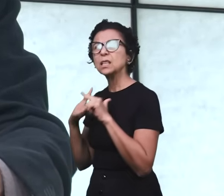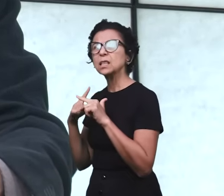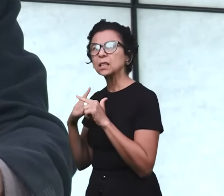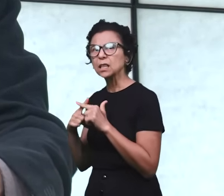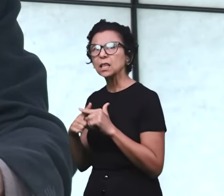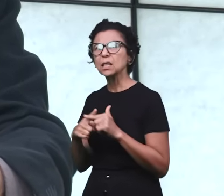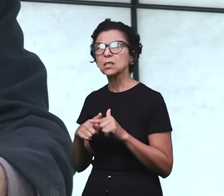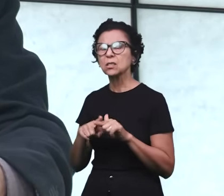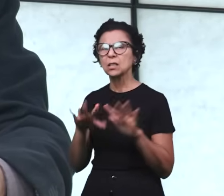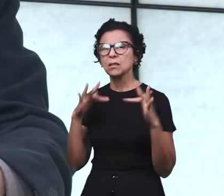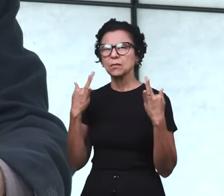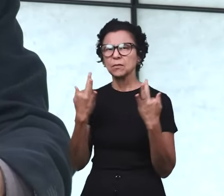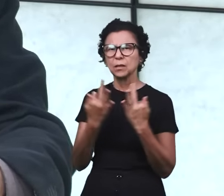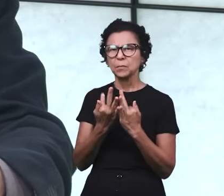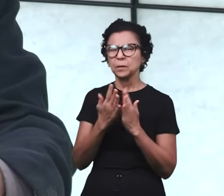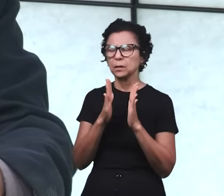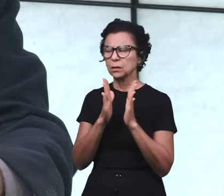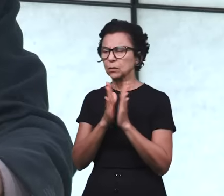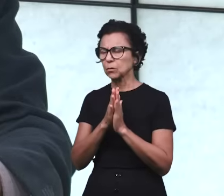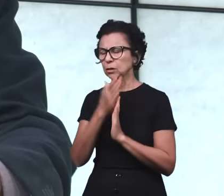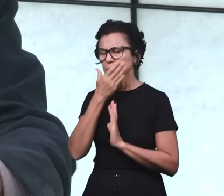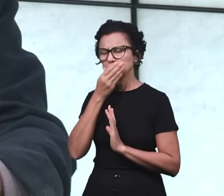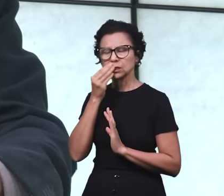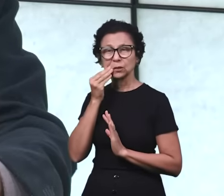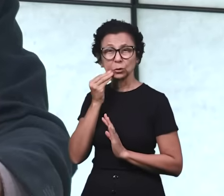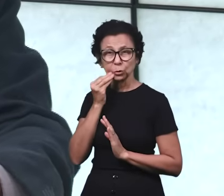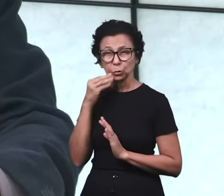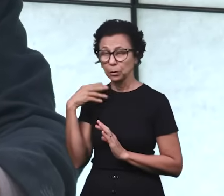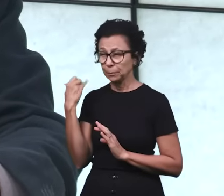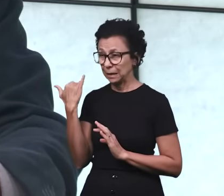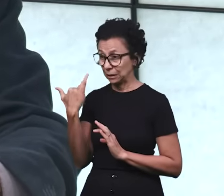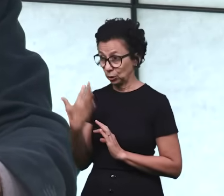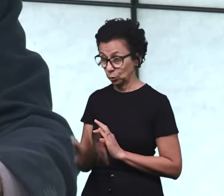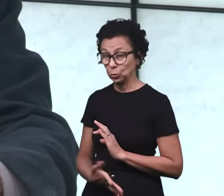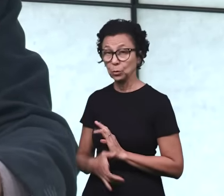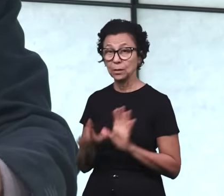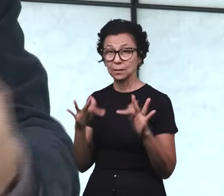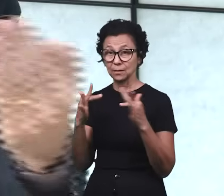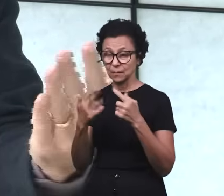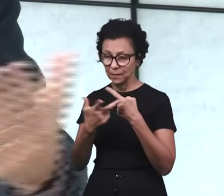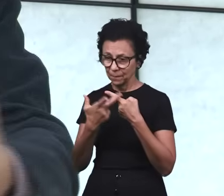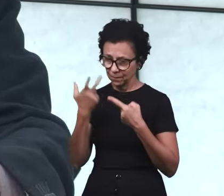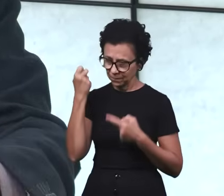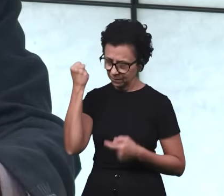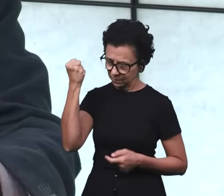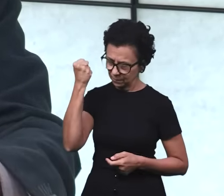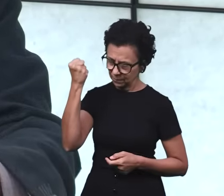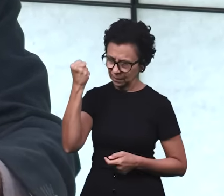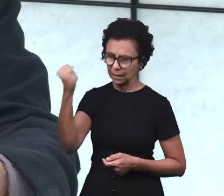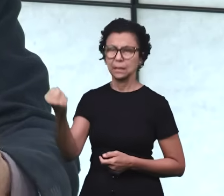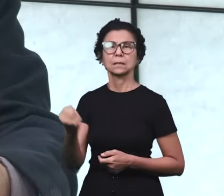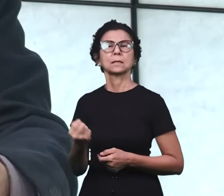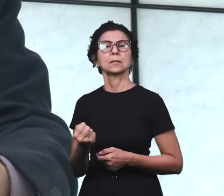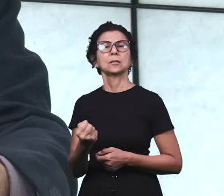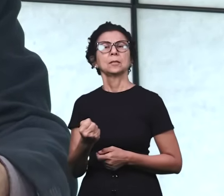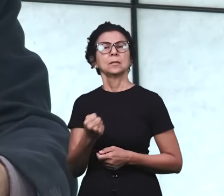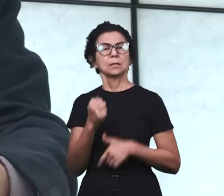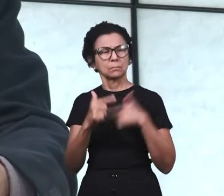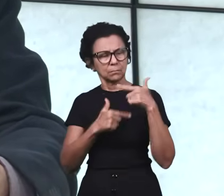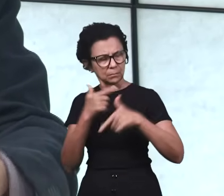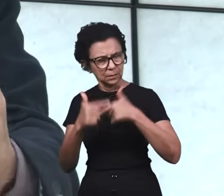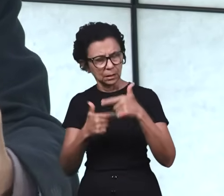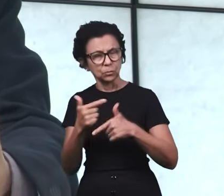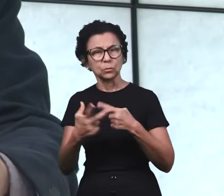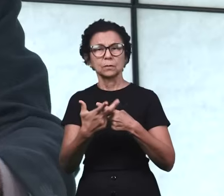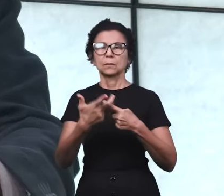orando, que estão jejuando, que estão se consagrando ao Senhor, são famílias que estão vencendo. Elas estão nas